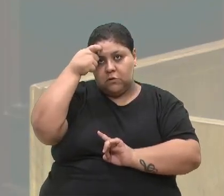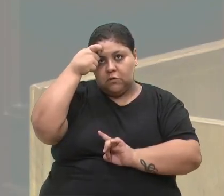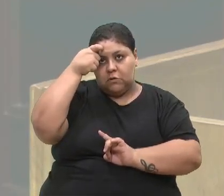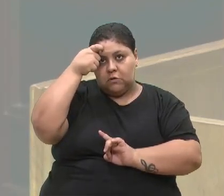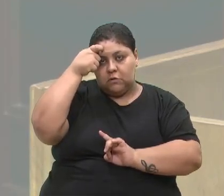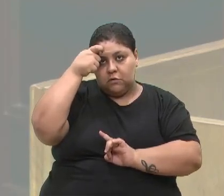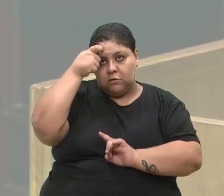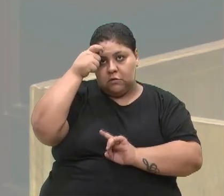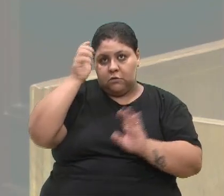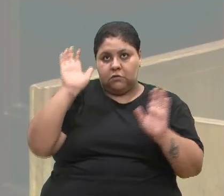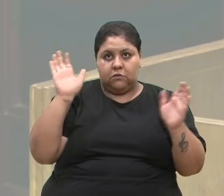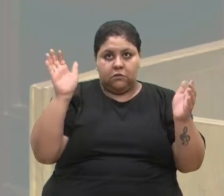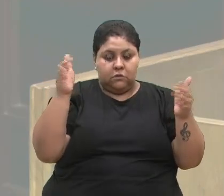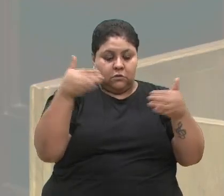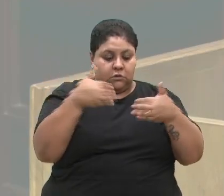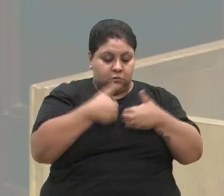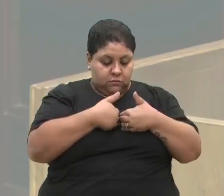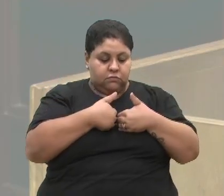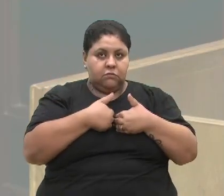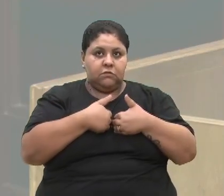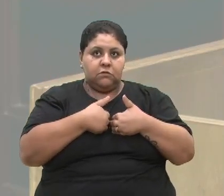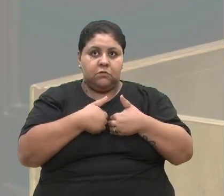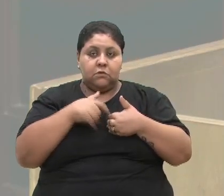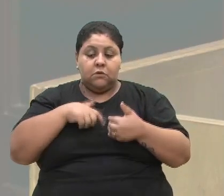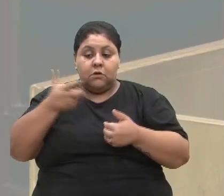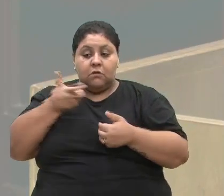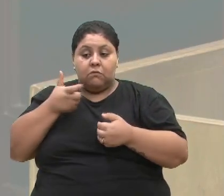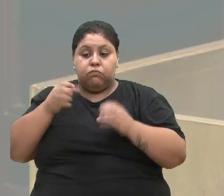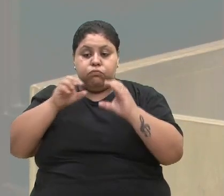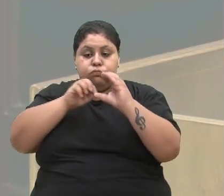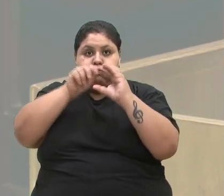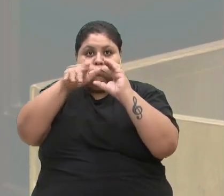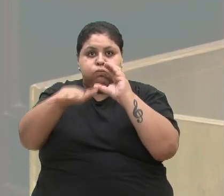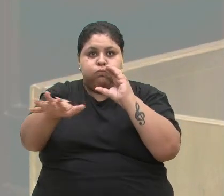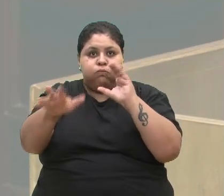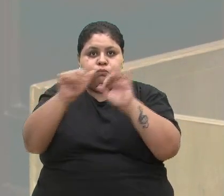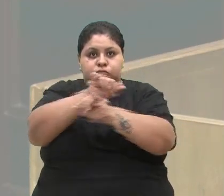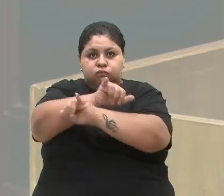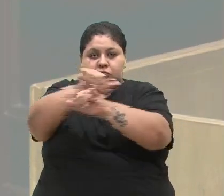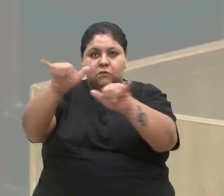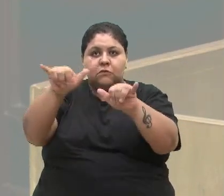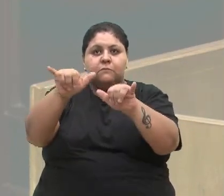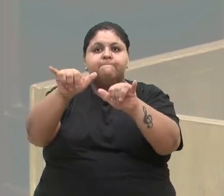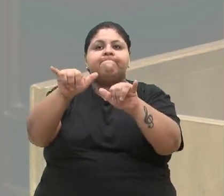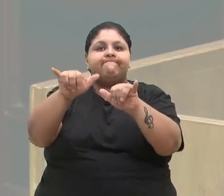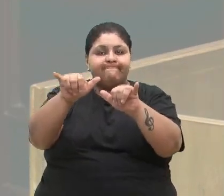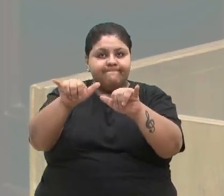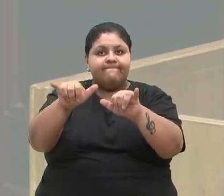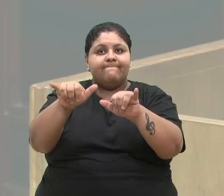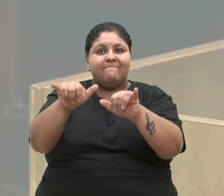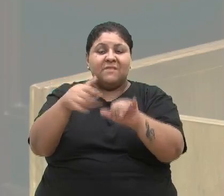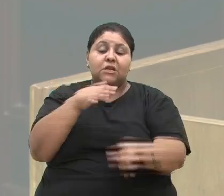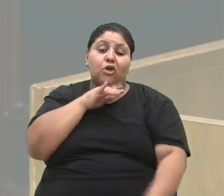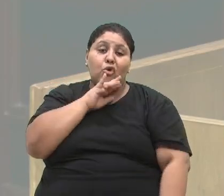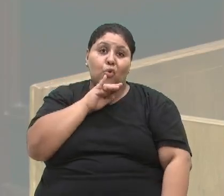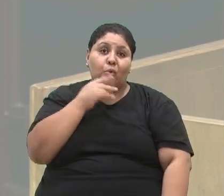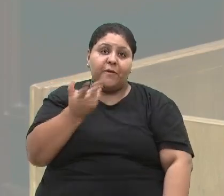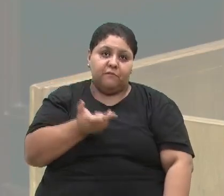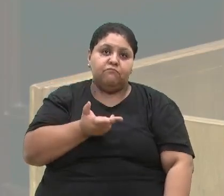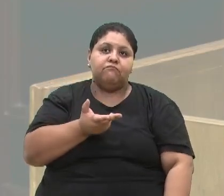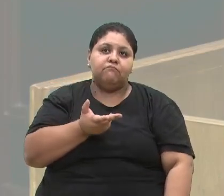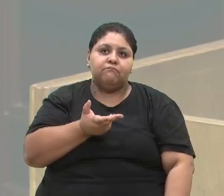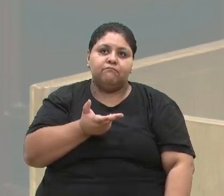do transtorno do espectro autista, e eu quero compartilhar com vocês uma notícia que é uma notícia ruim, é